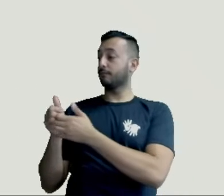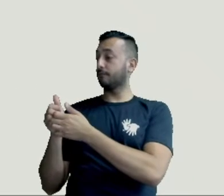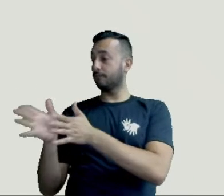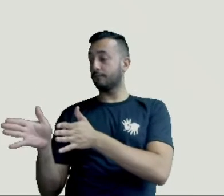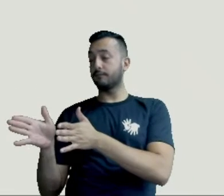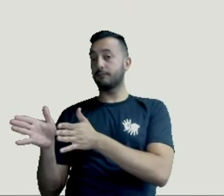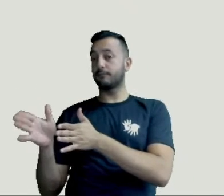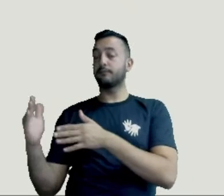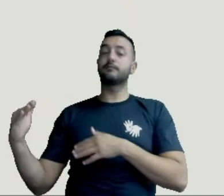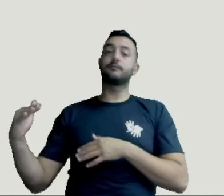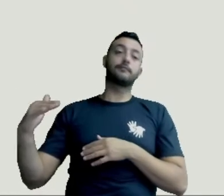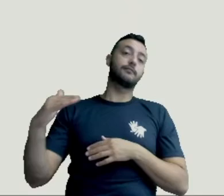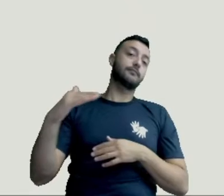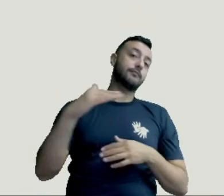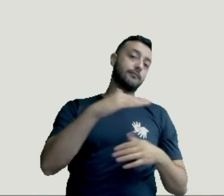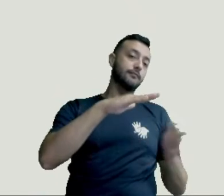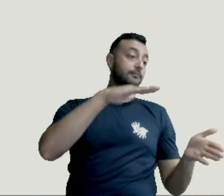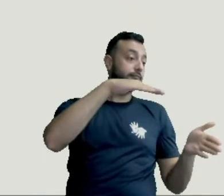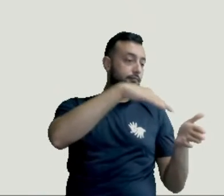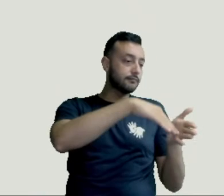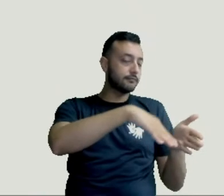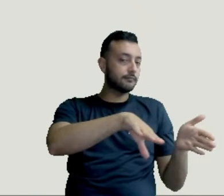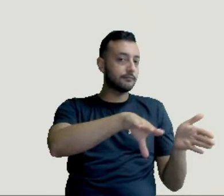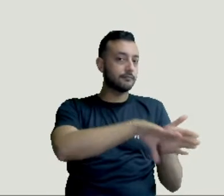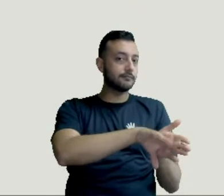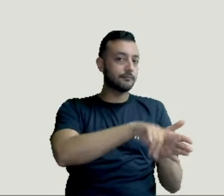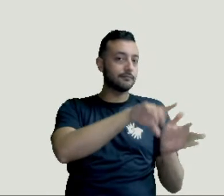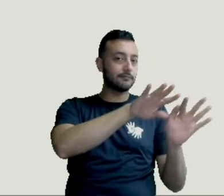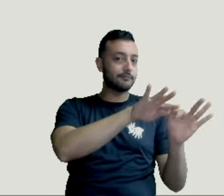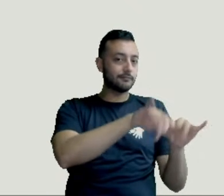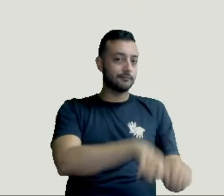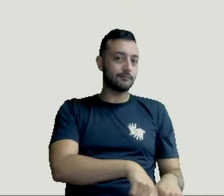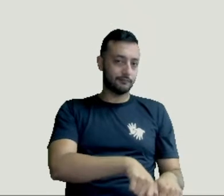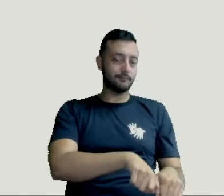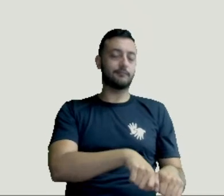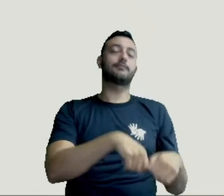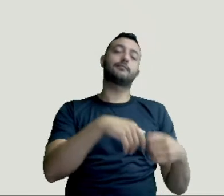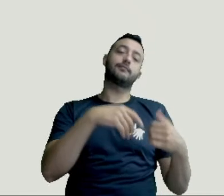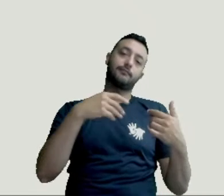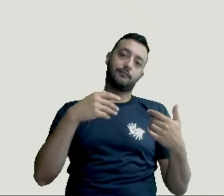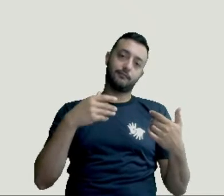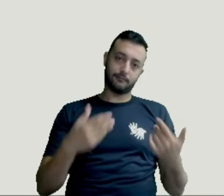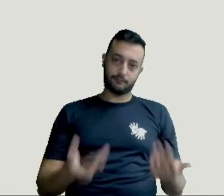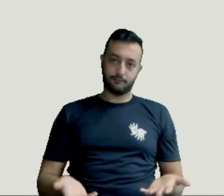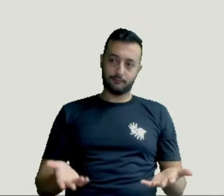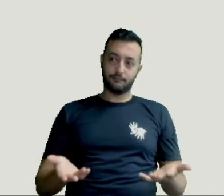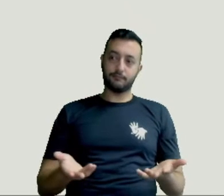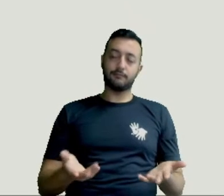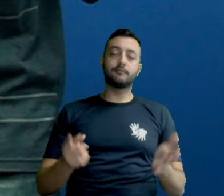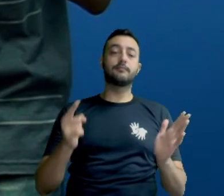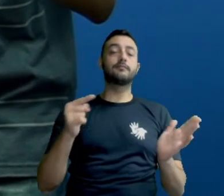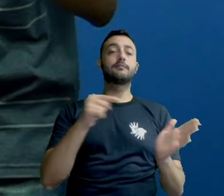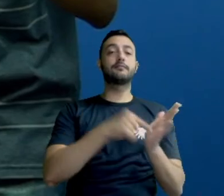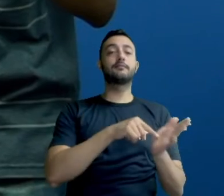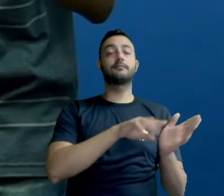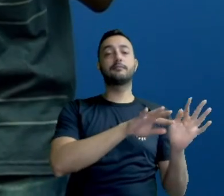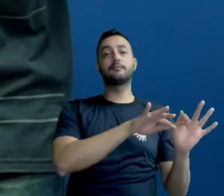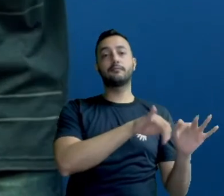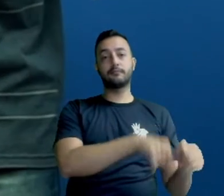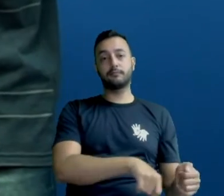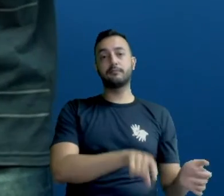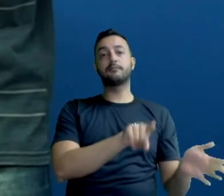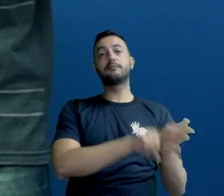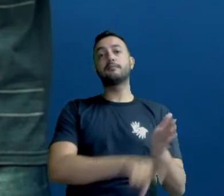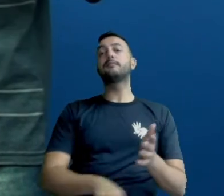inicial, tá? Que você fez. Então, assim, ponto final